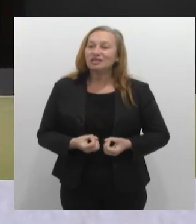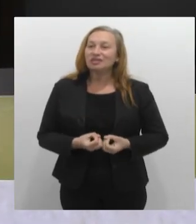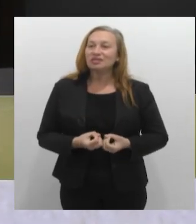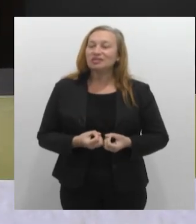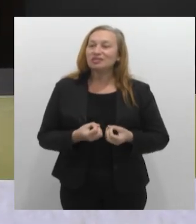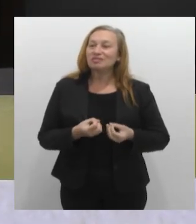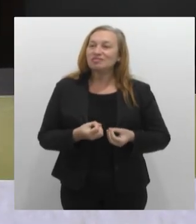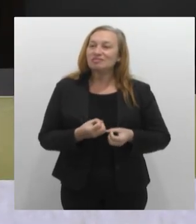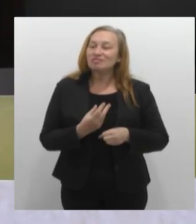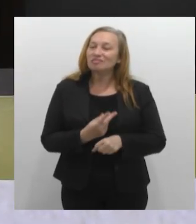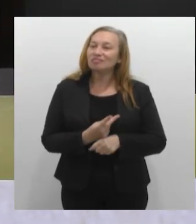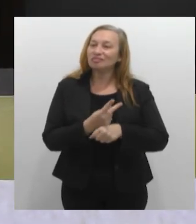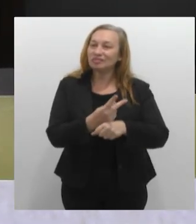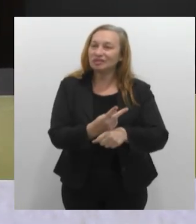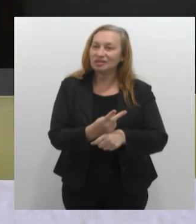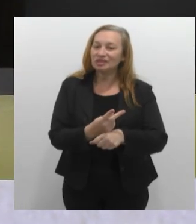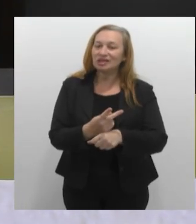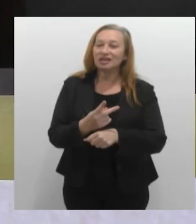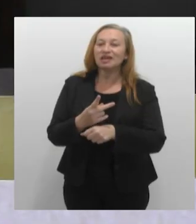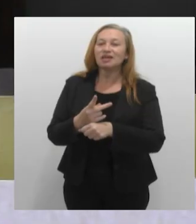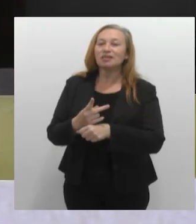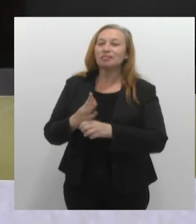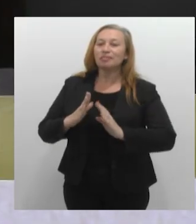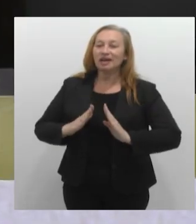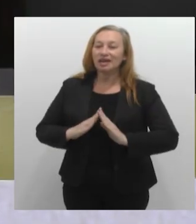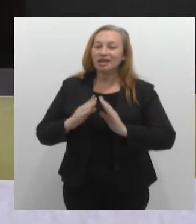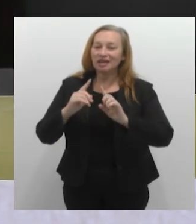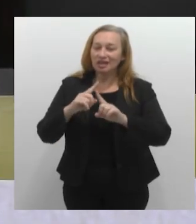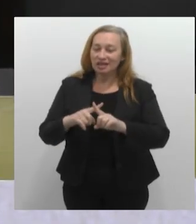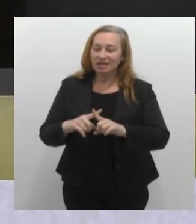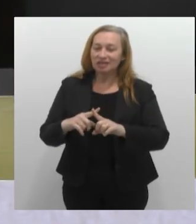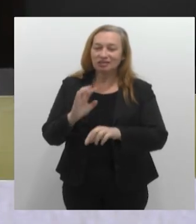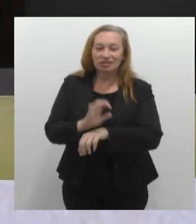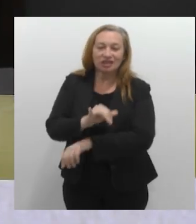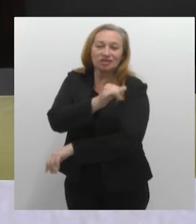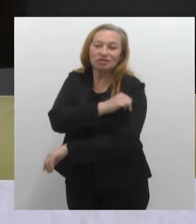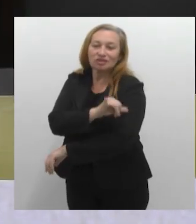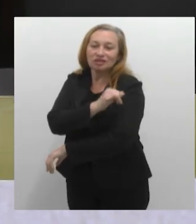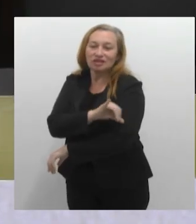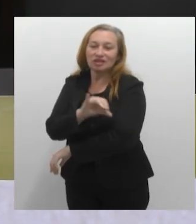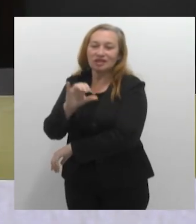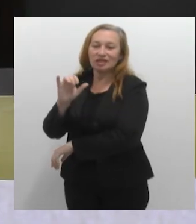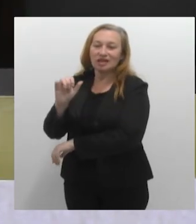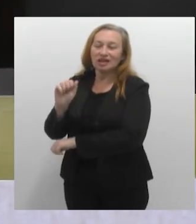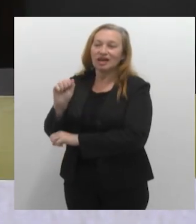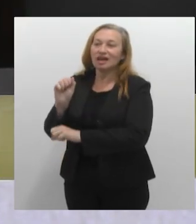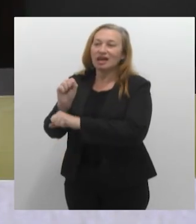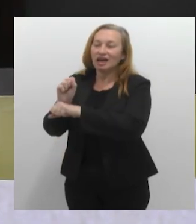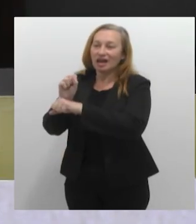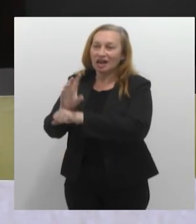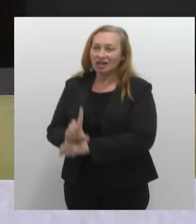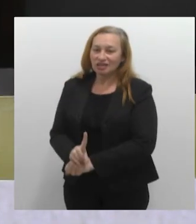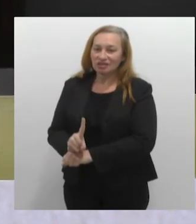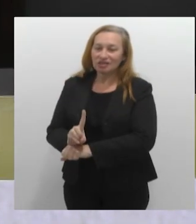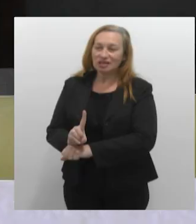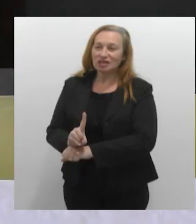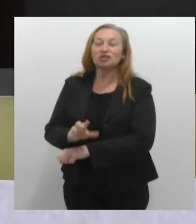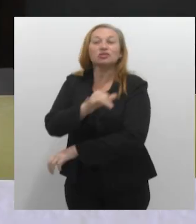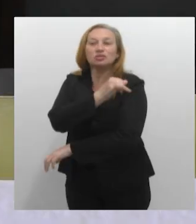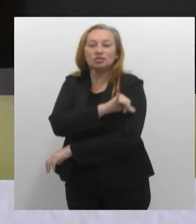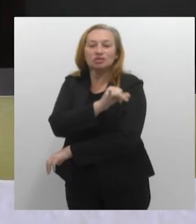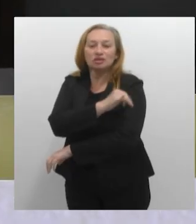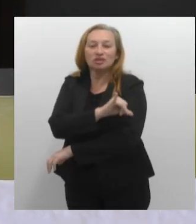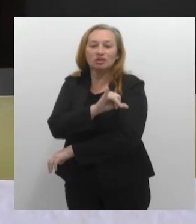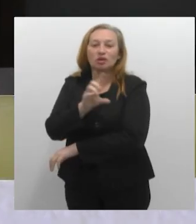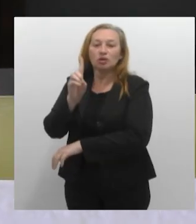louvor para a Arquidiocese do Rio de Janeiro, que está hoje representada aqui pelo nosso querido cardeal arcebispo Orani João